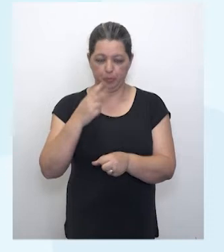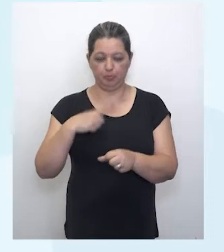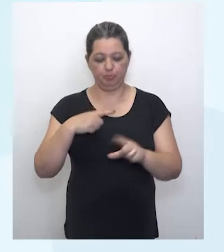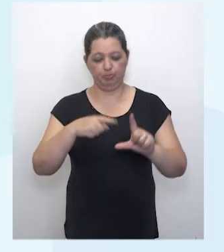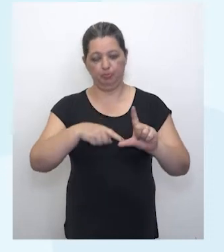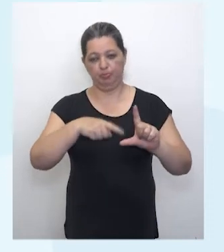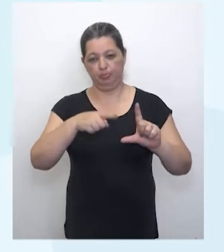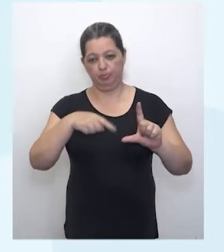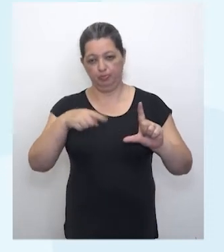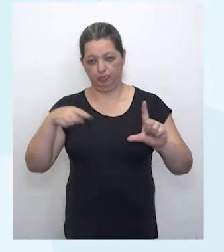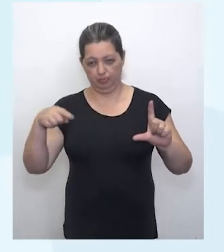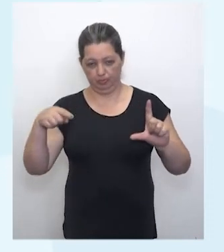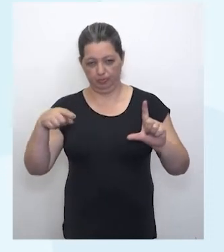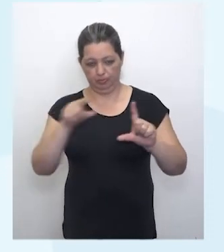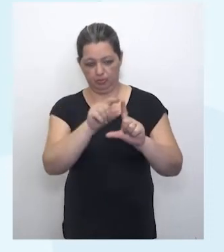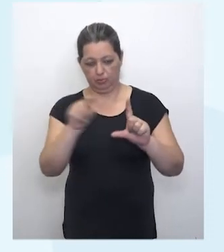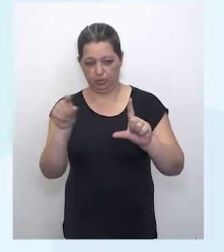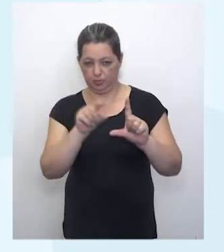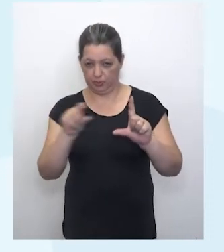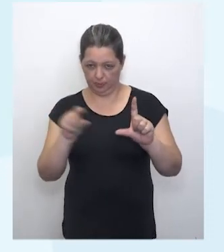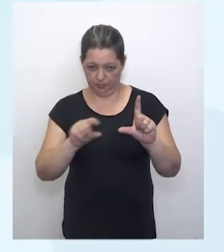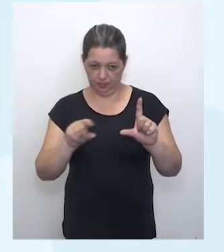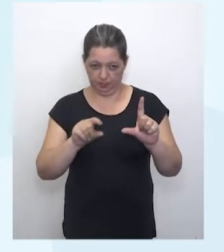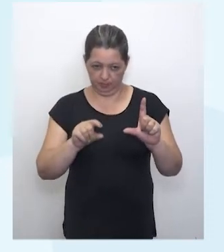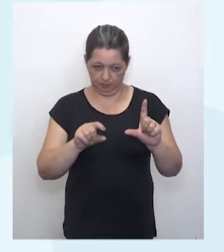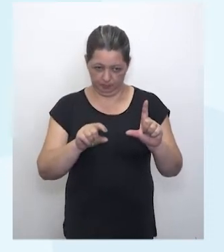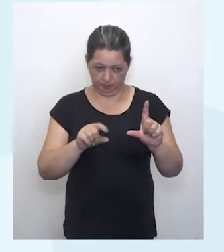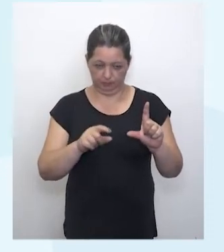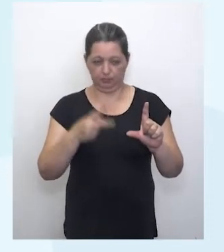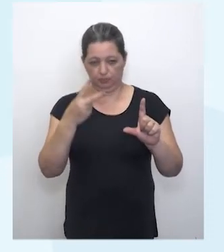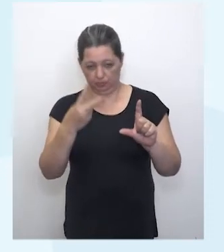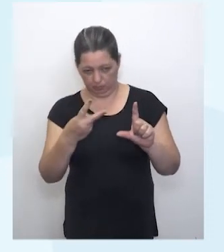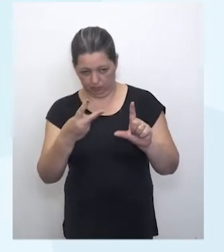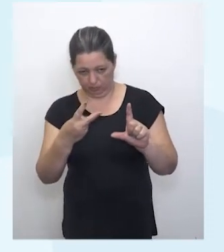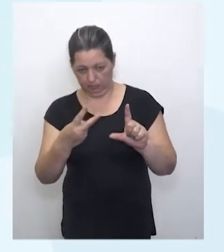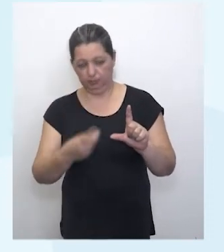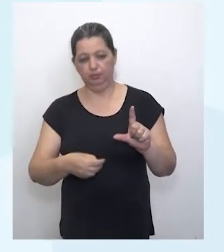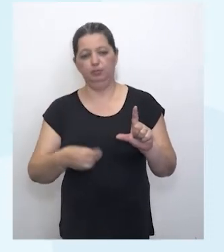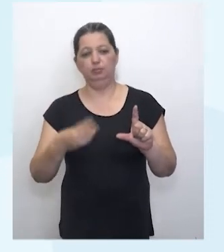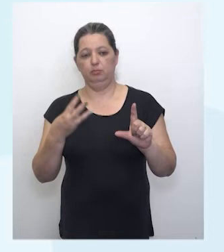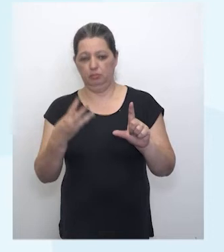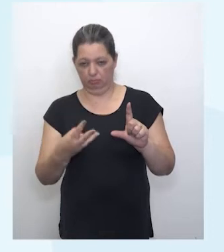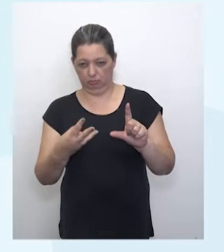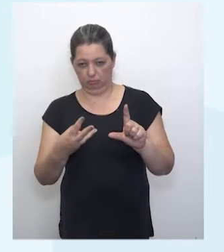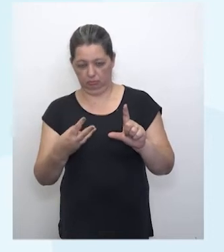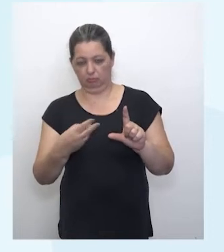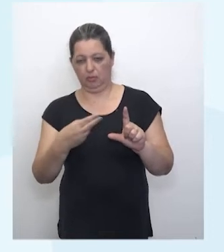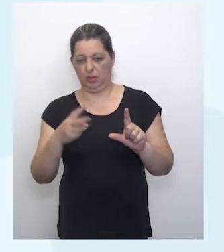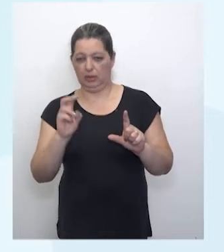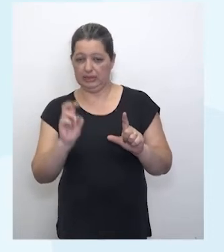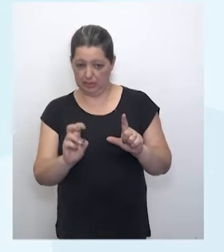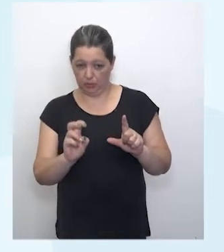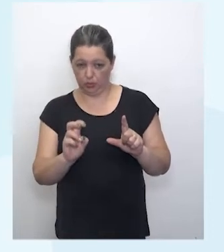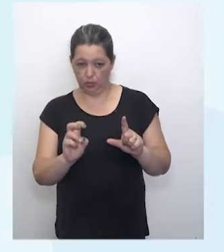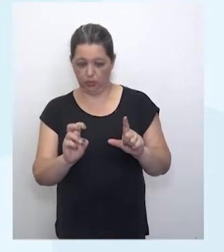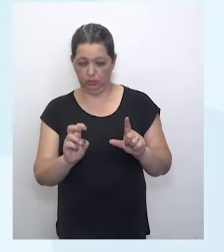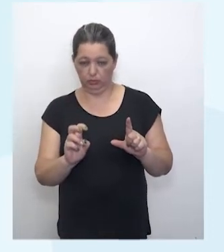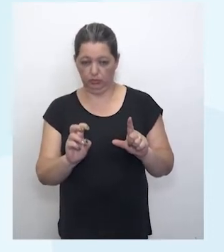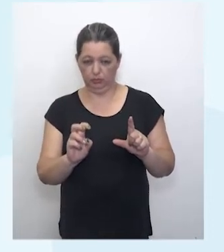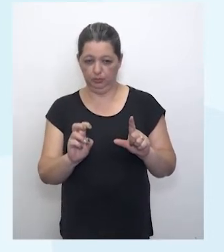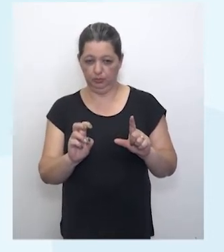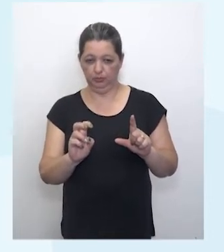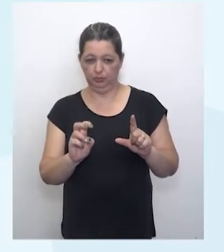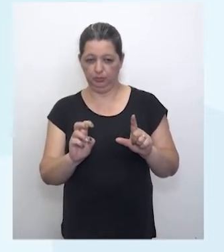gráfico. Então, eu tenho aqui 2 mais 3 eu tenho 5, 5